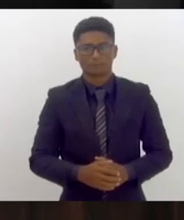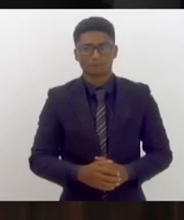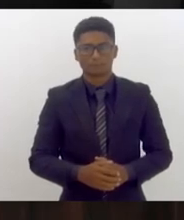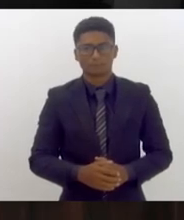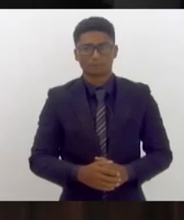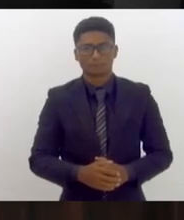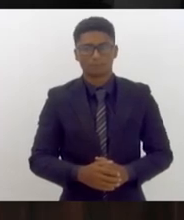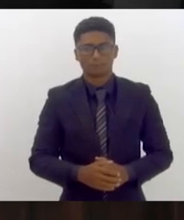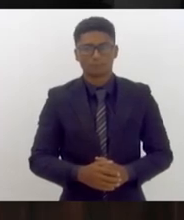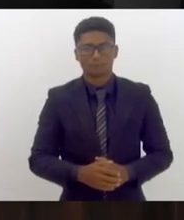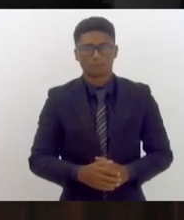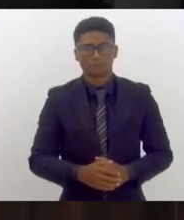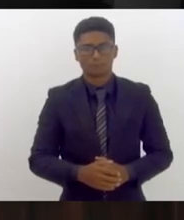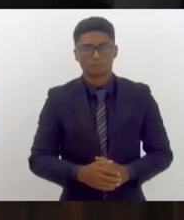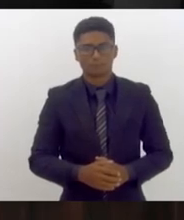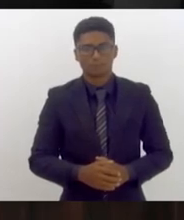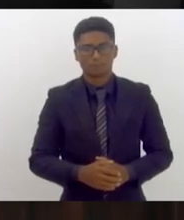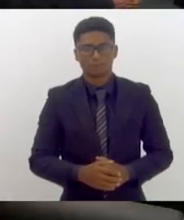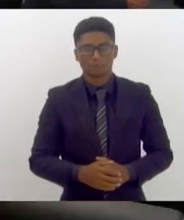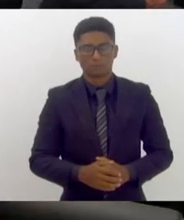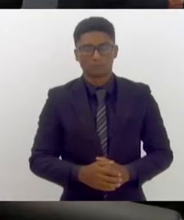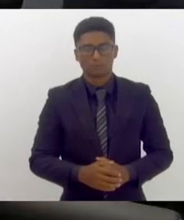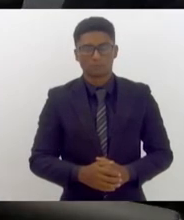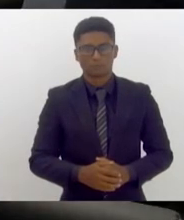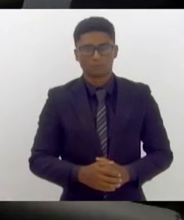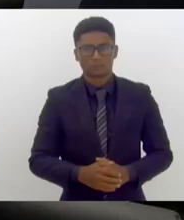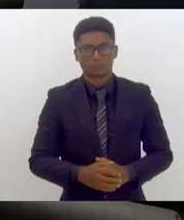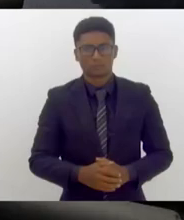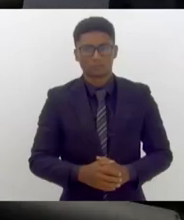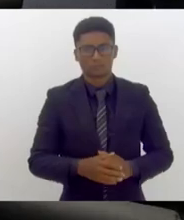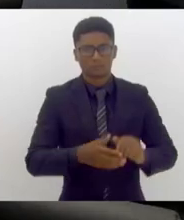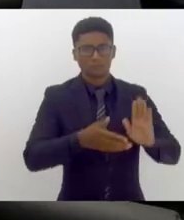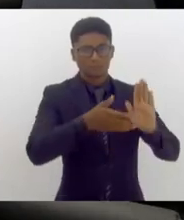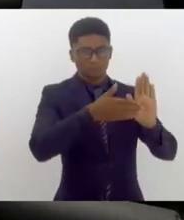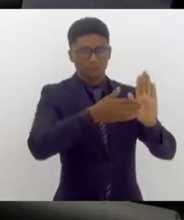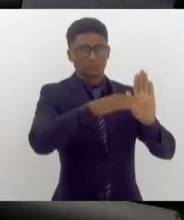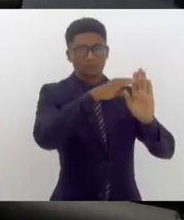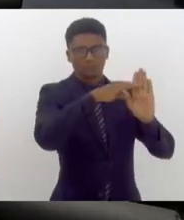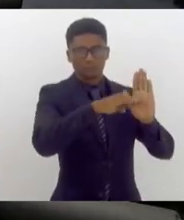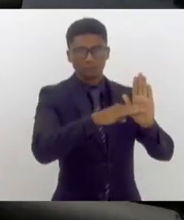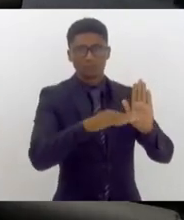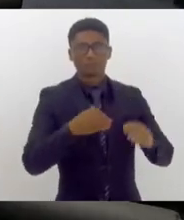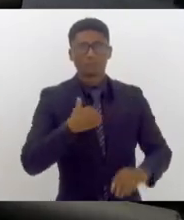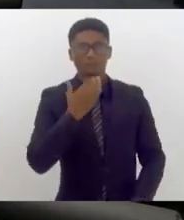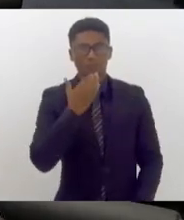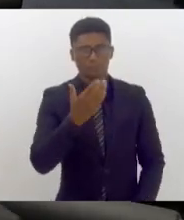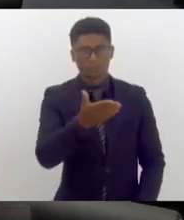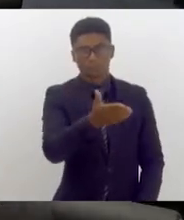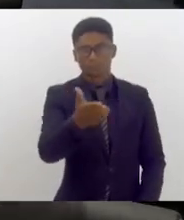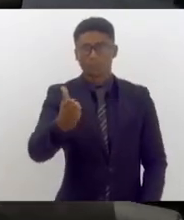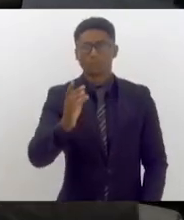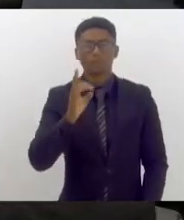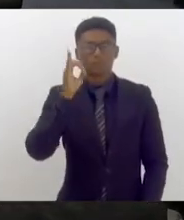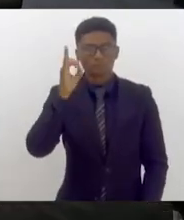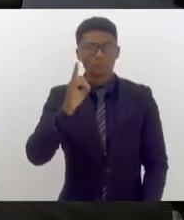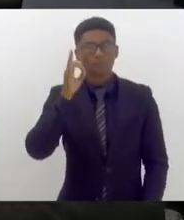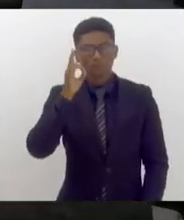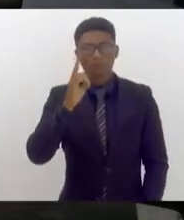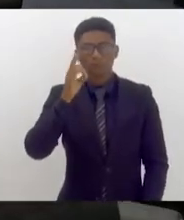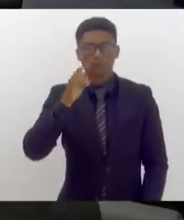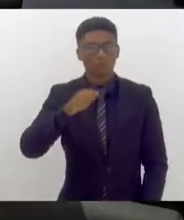Antes da gente passar a ordem do dia, eu queria pedir a compreensão dos senhores deputados e